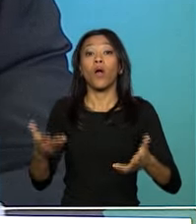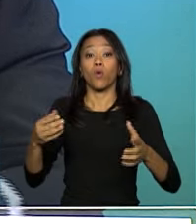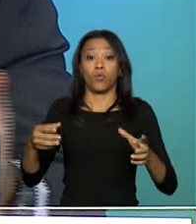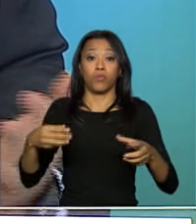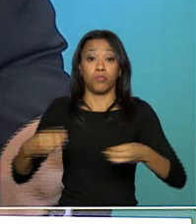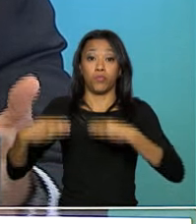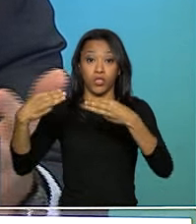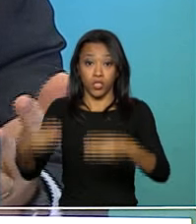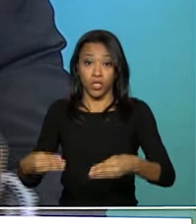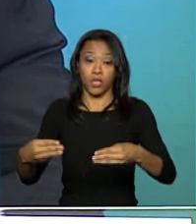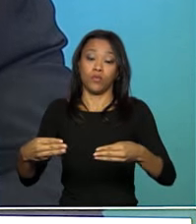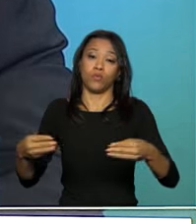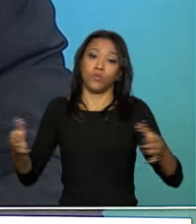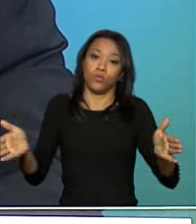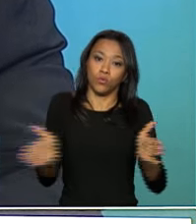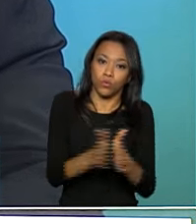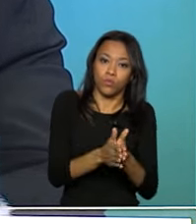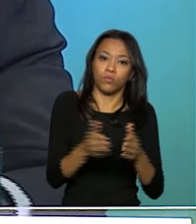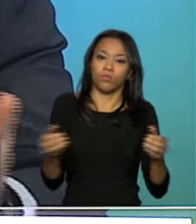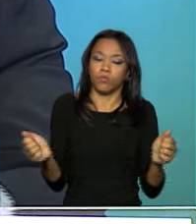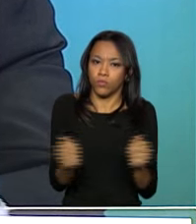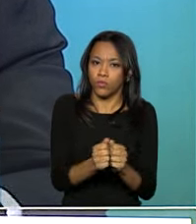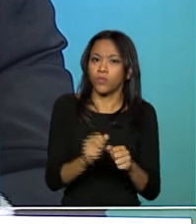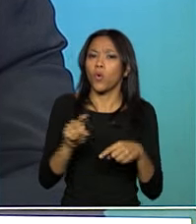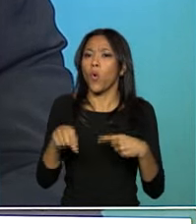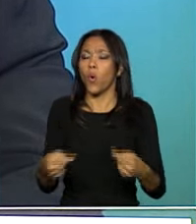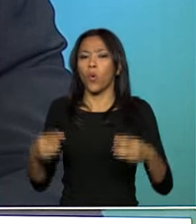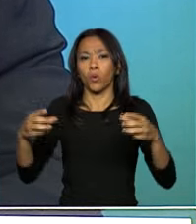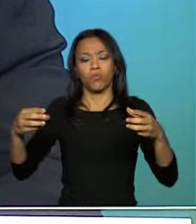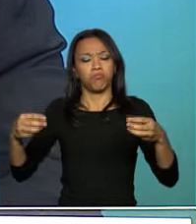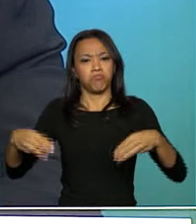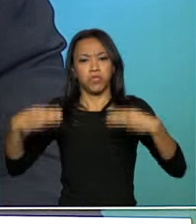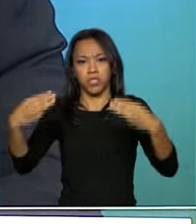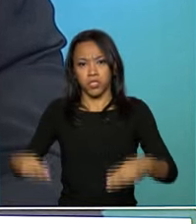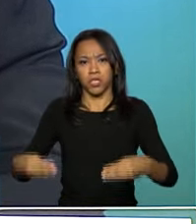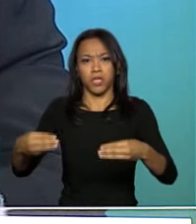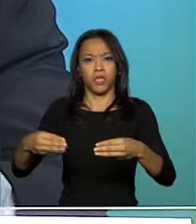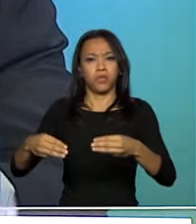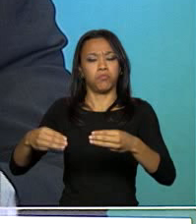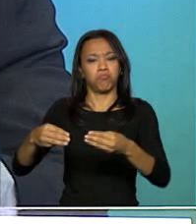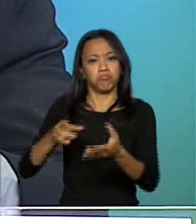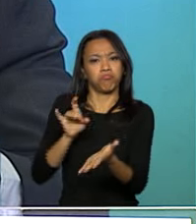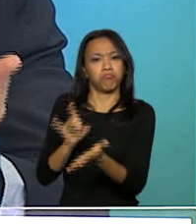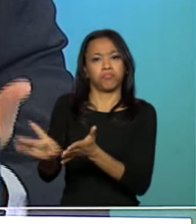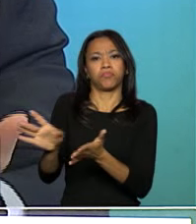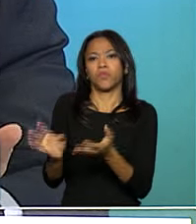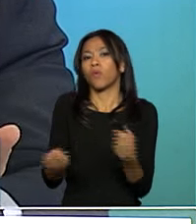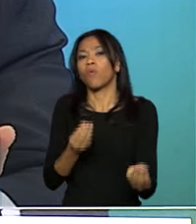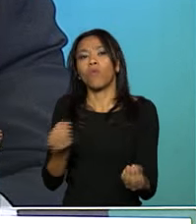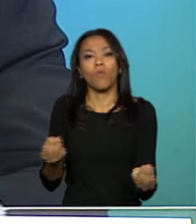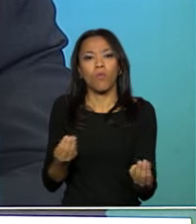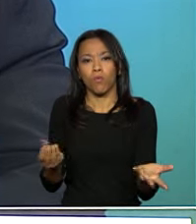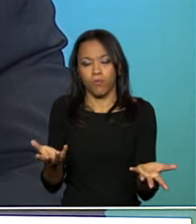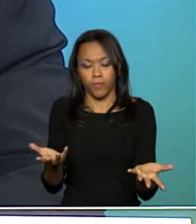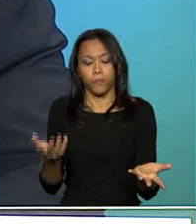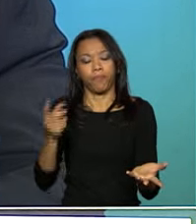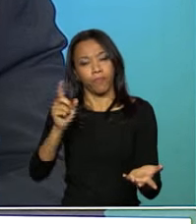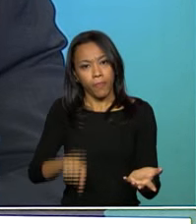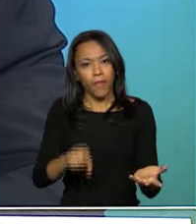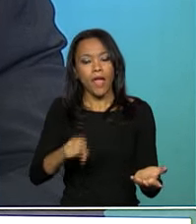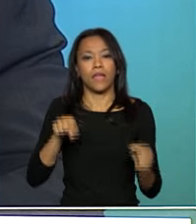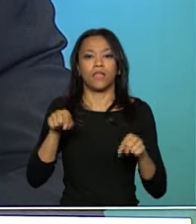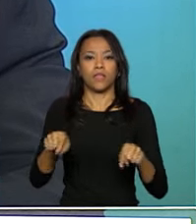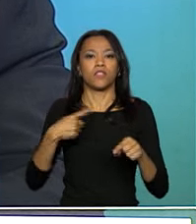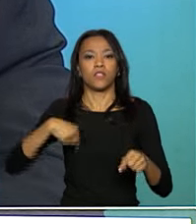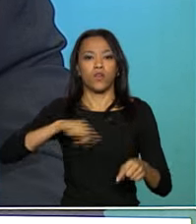juntados que Ministérios eventualmente podem ser recriados ou ou ou extintos então é nesse espírito que nós estamos também